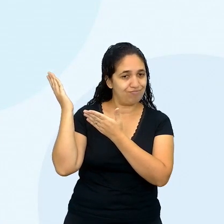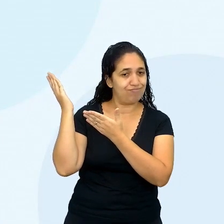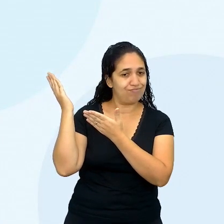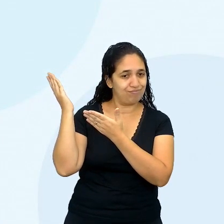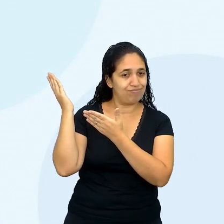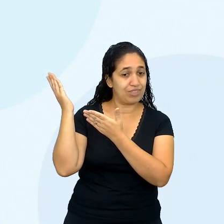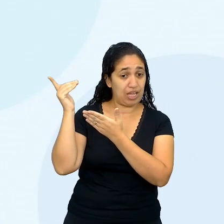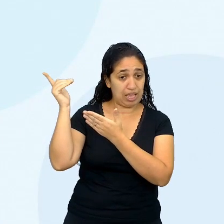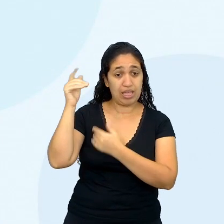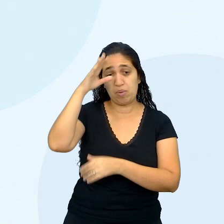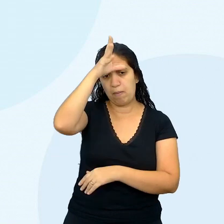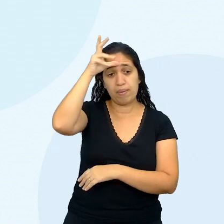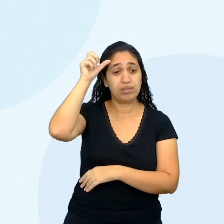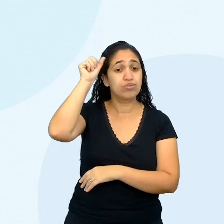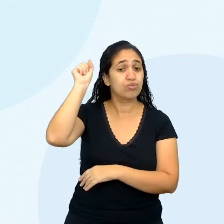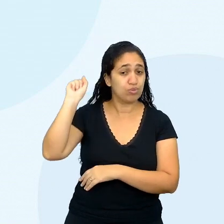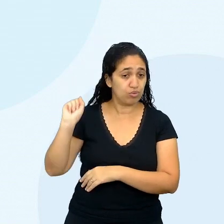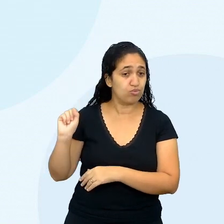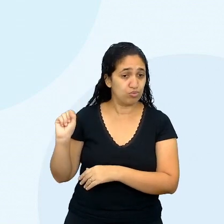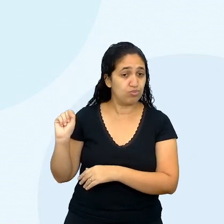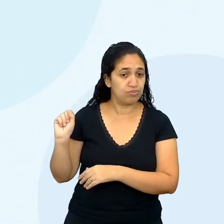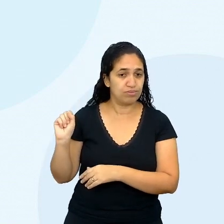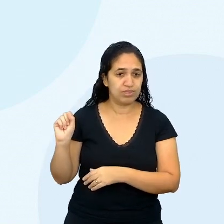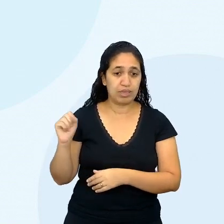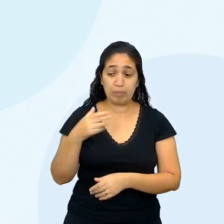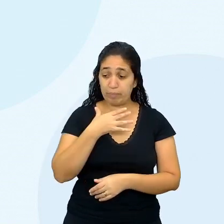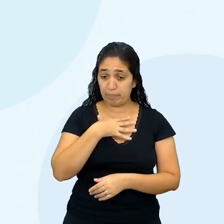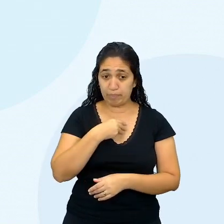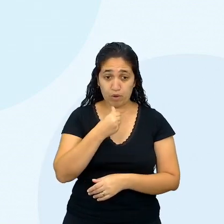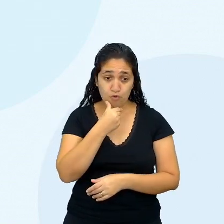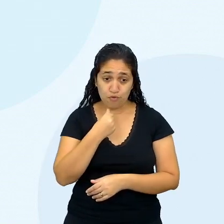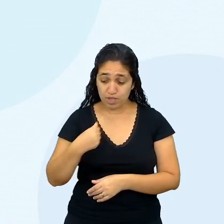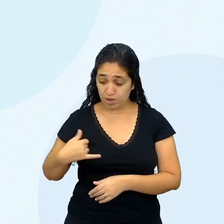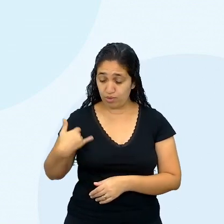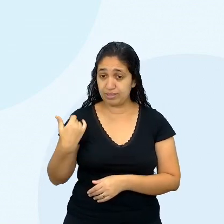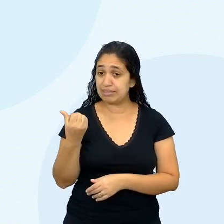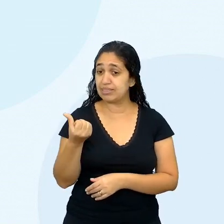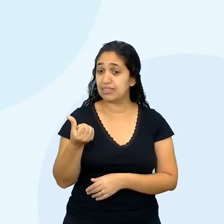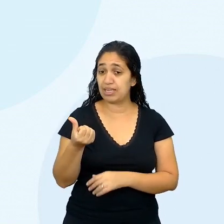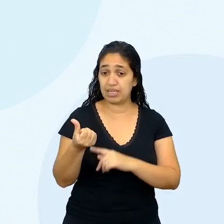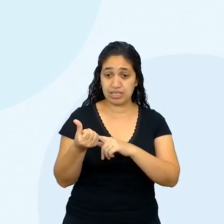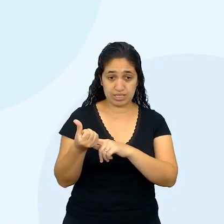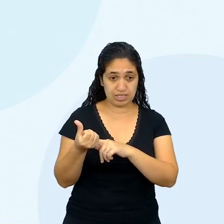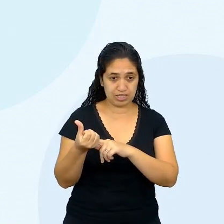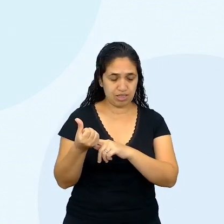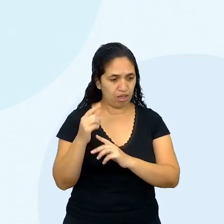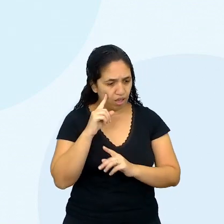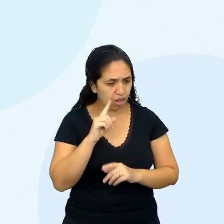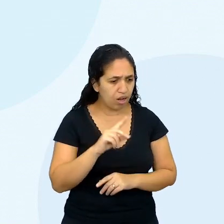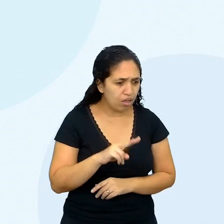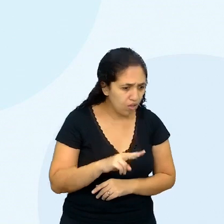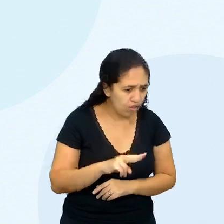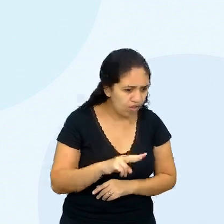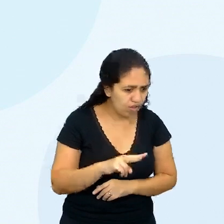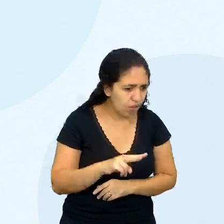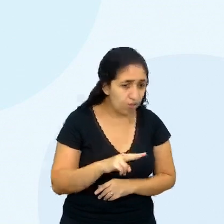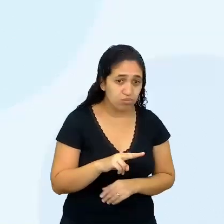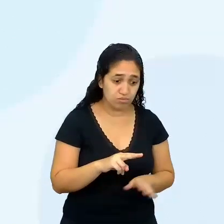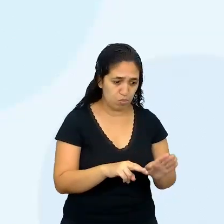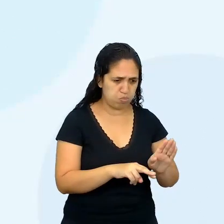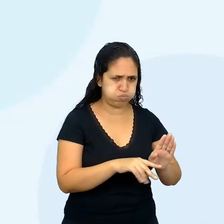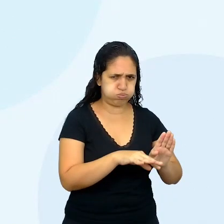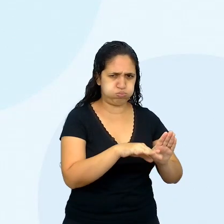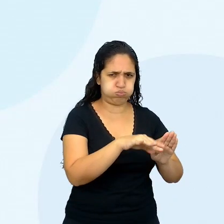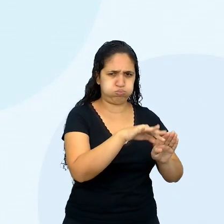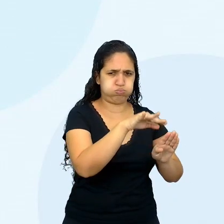no Mato Grosso, né? E ele tem 6 anos de idade, né? Quando a gente chegou perto da represa, ele viu a represa cheia e depois viu a